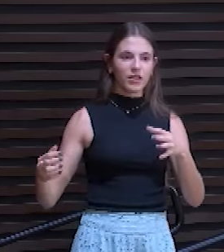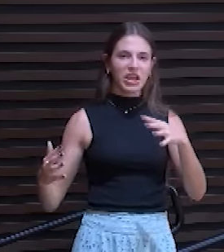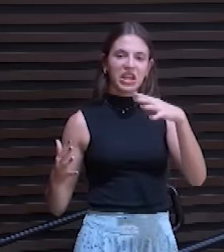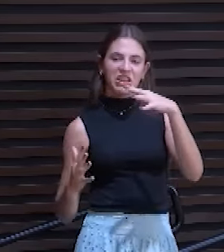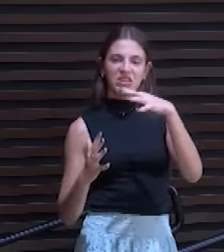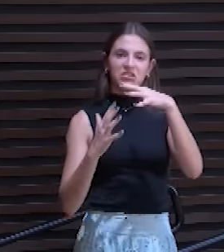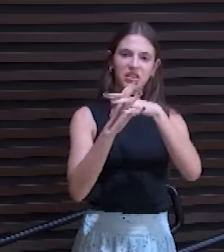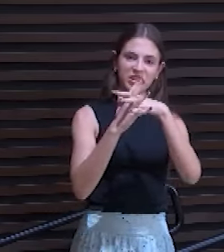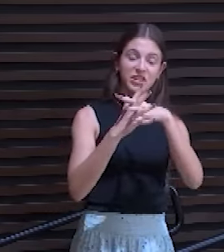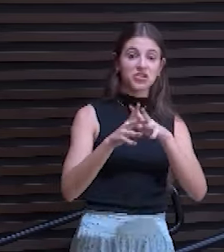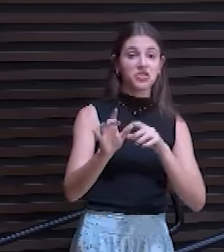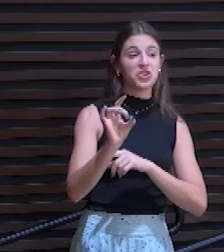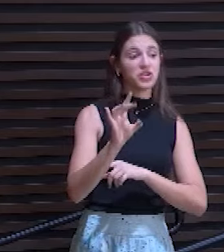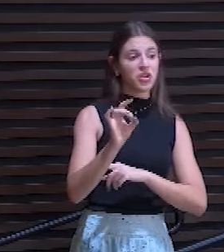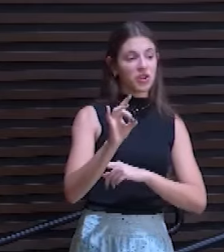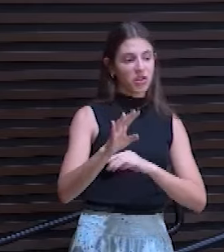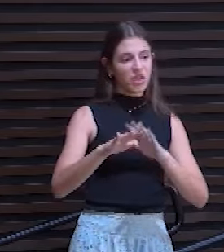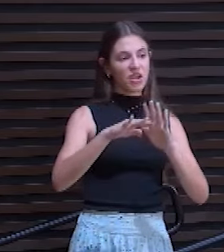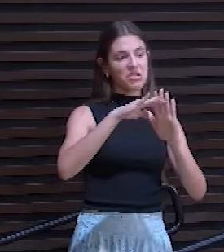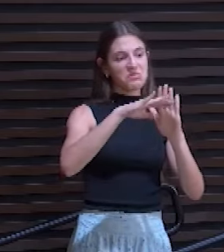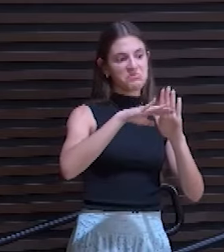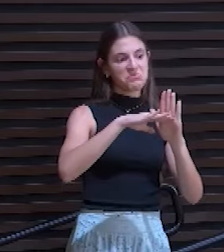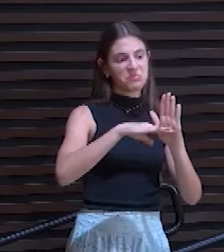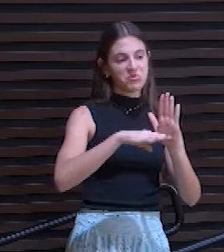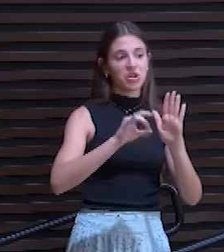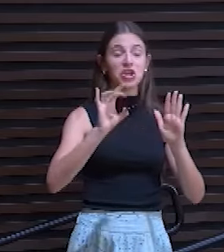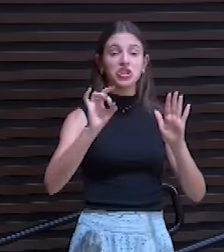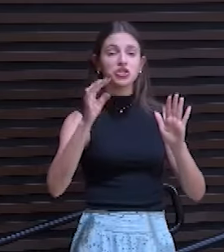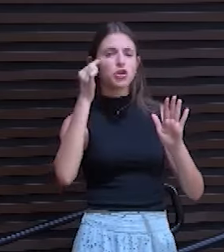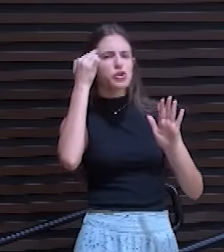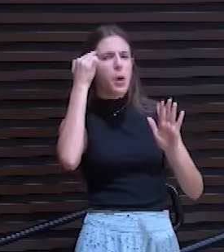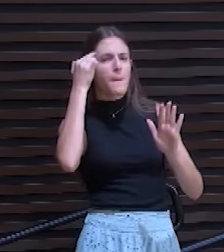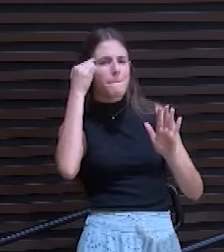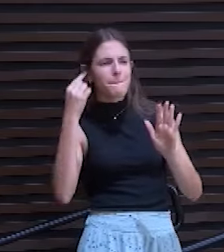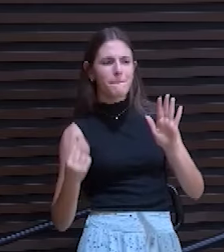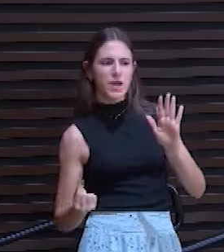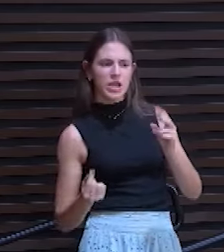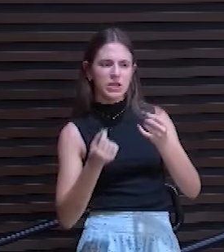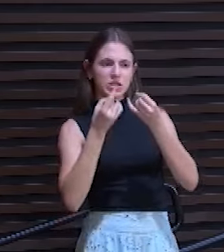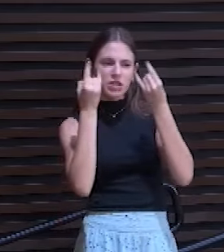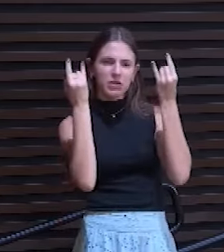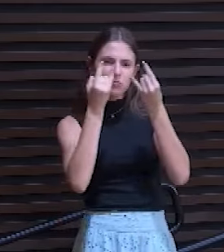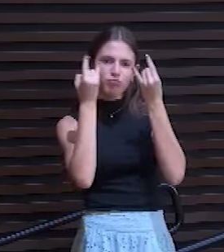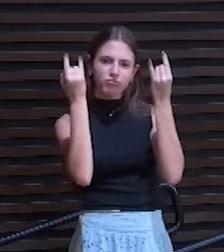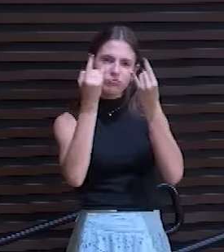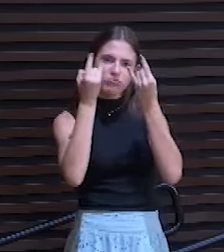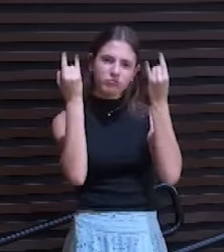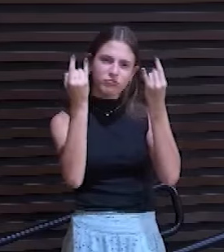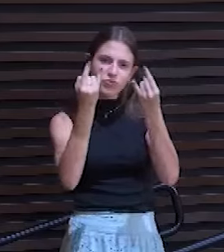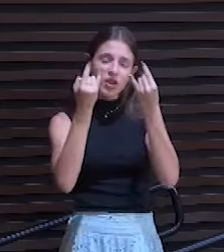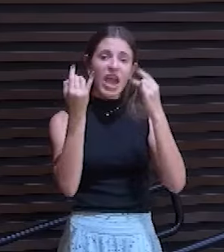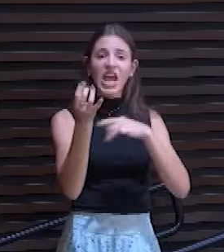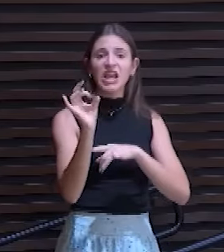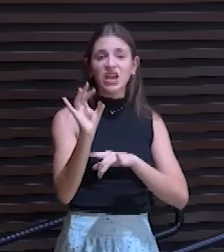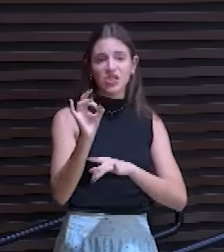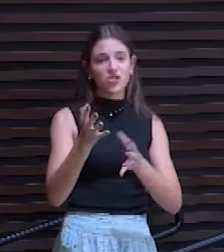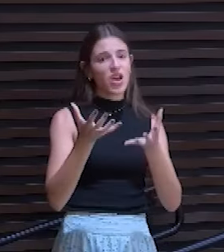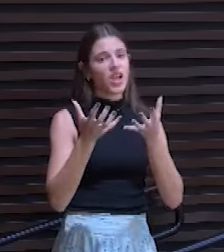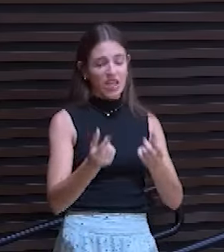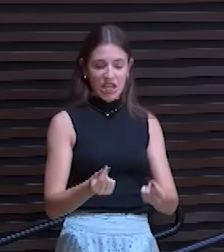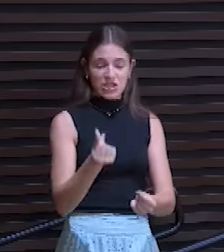propósito único na vida dele, é de ficar rico. Ele está disposto a ficar rico, ele está disposto a ganhar dinheiro,